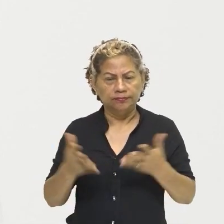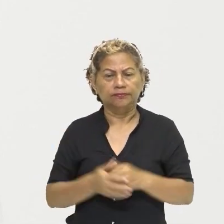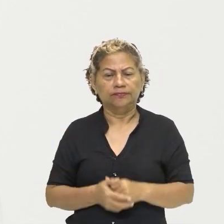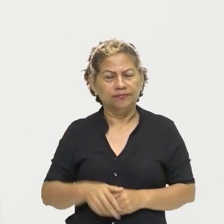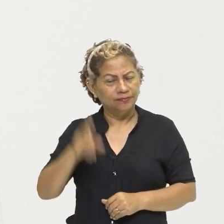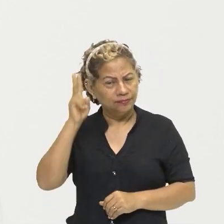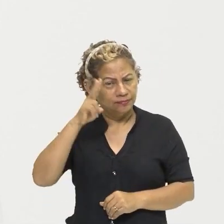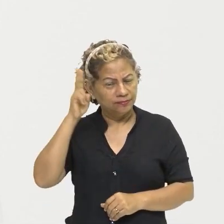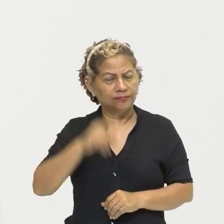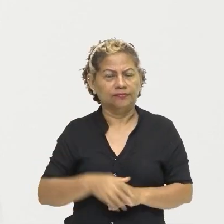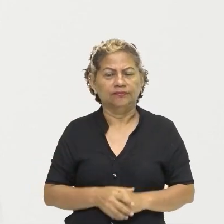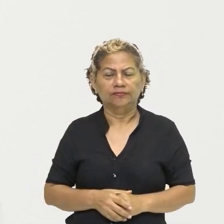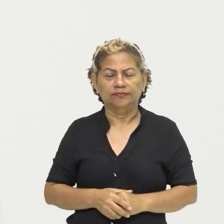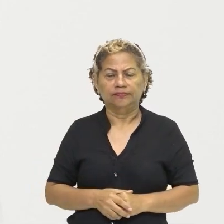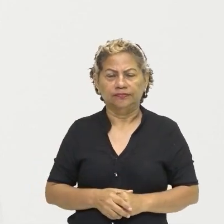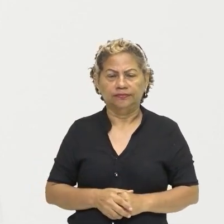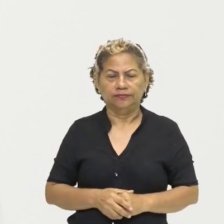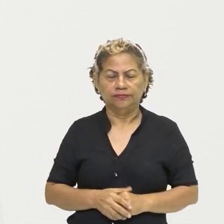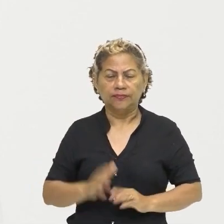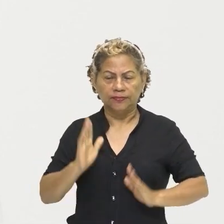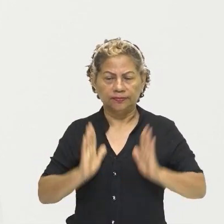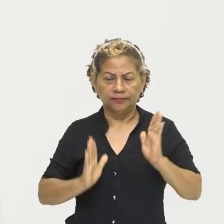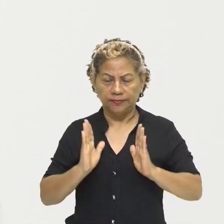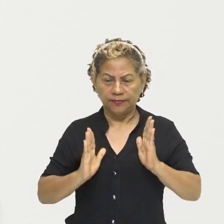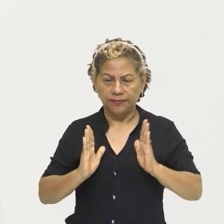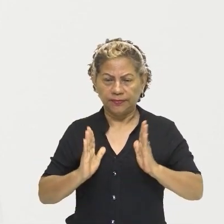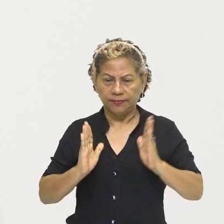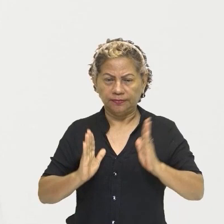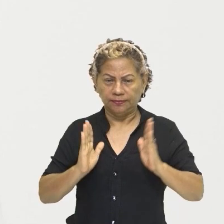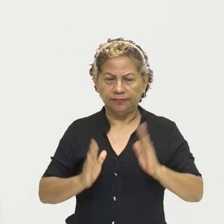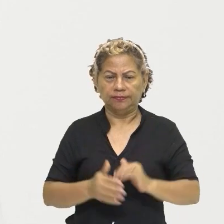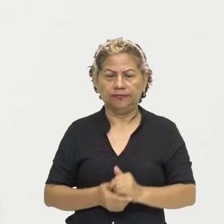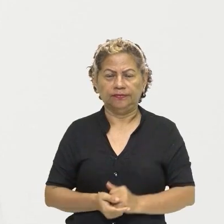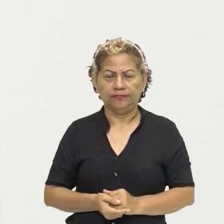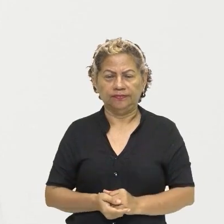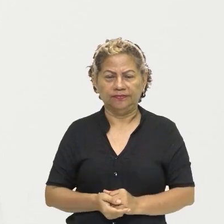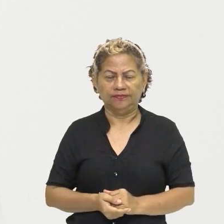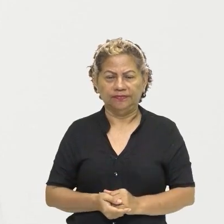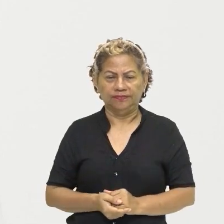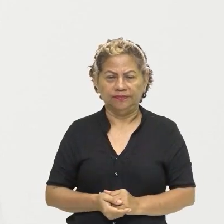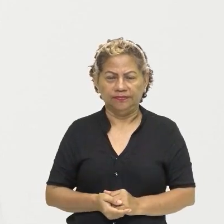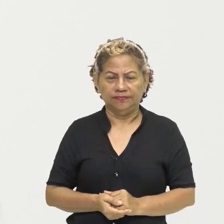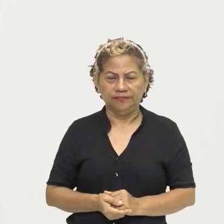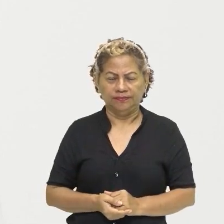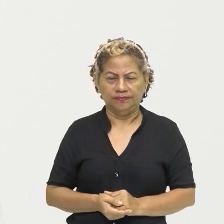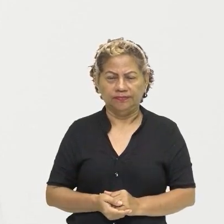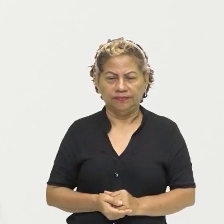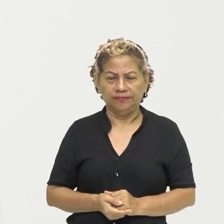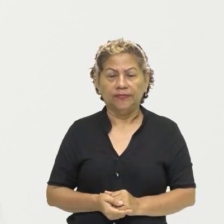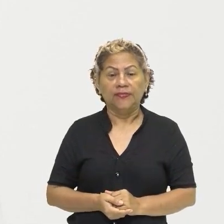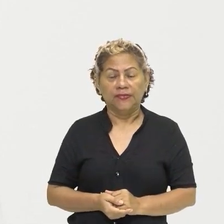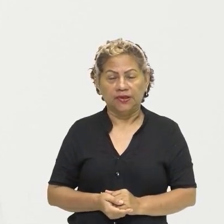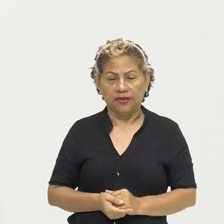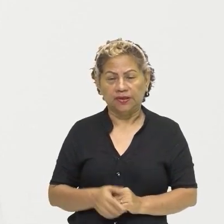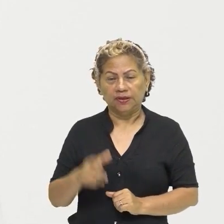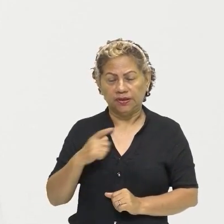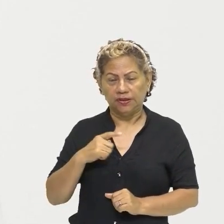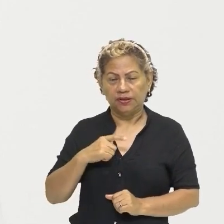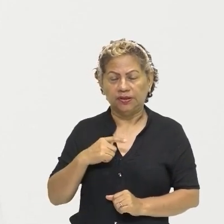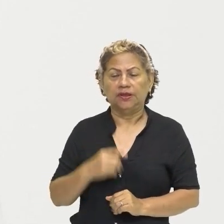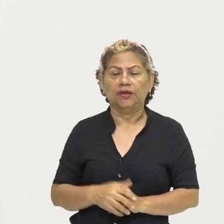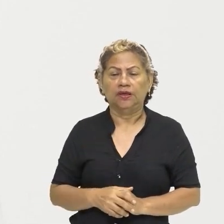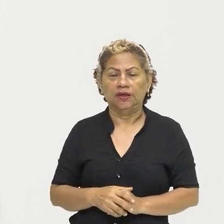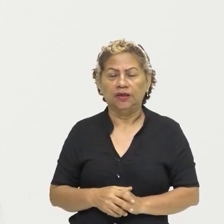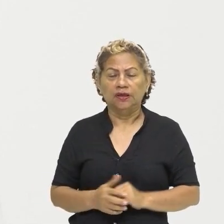né? Período, aquela relação que aparece aqui, olha aqui, o período de Júpiter dividido